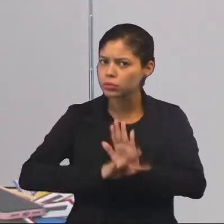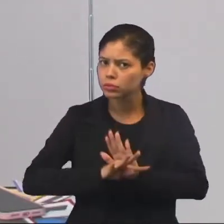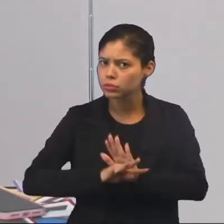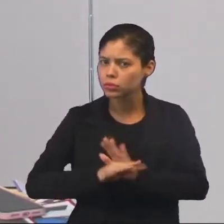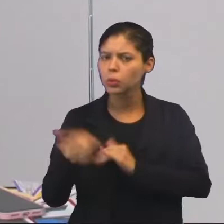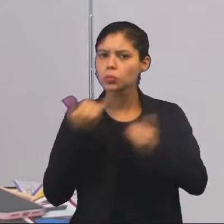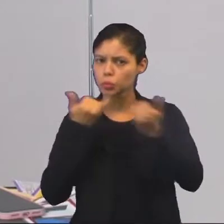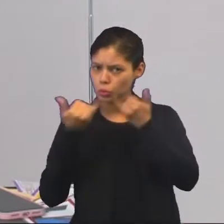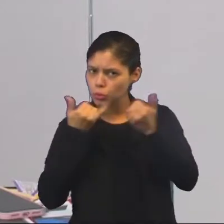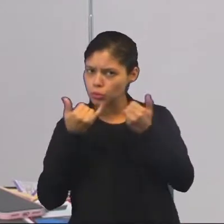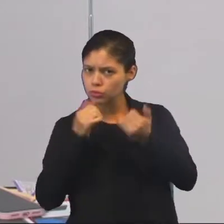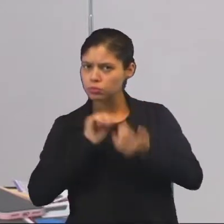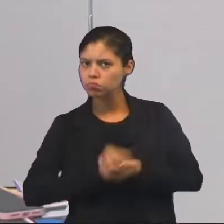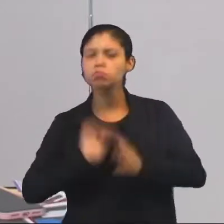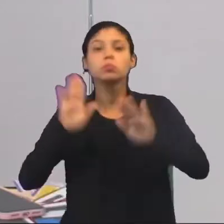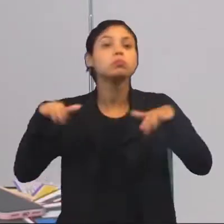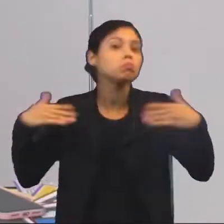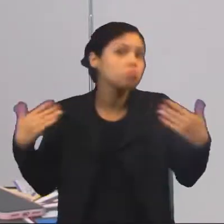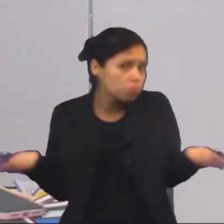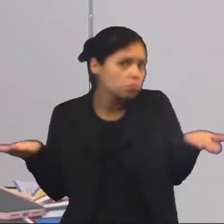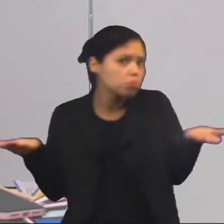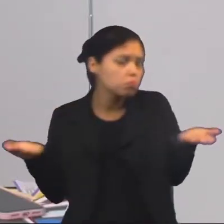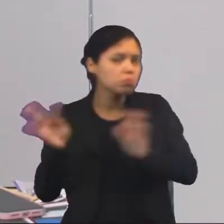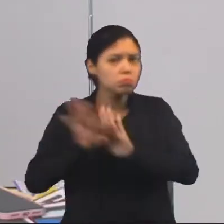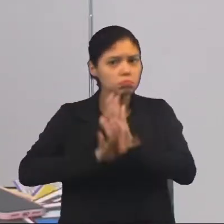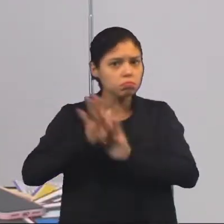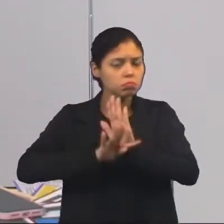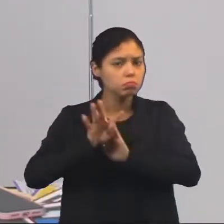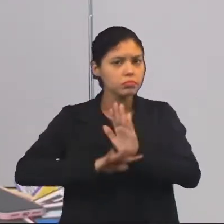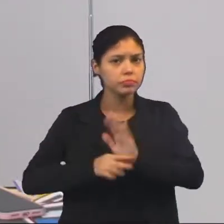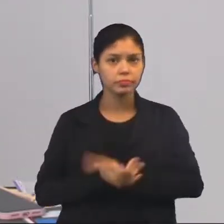esse? Notícia? Que tipo de texto é?